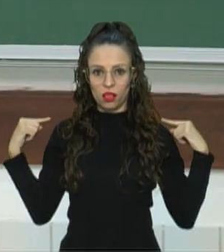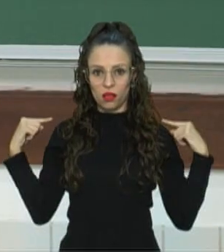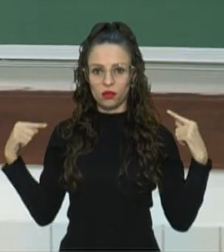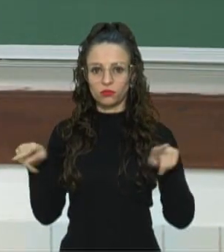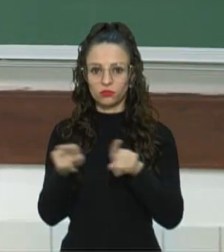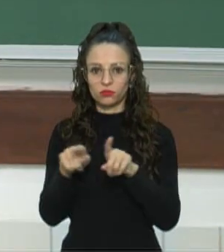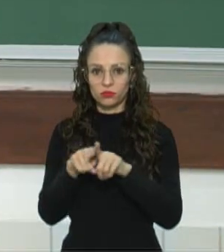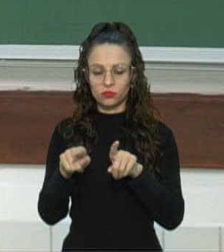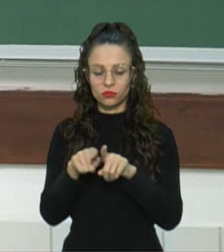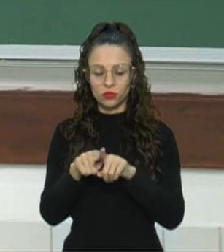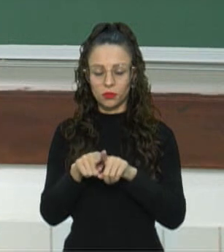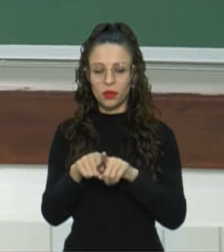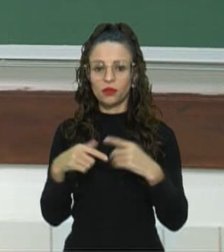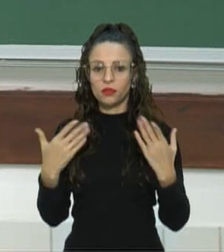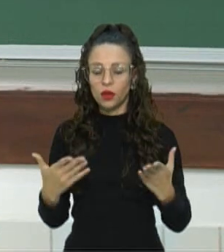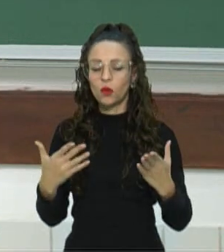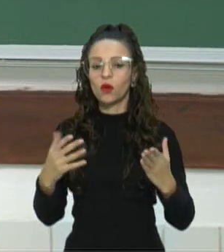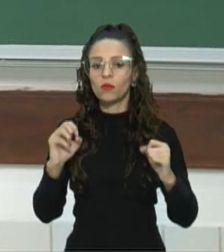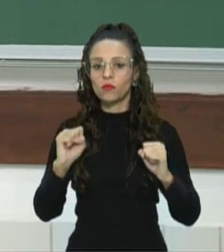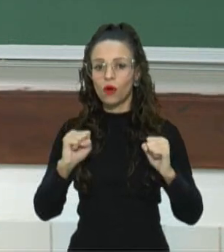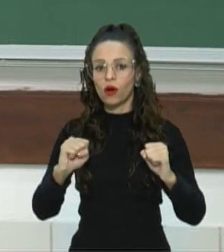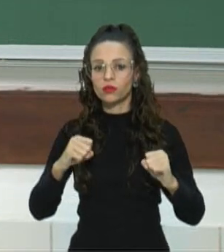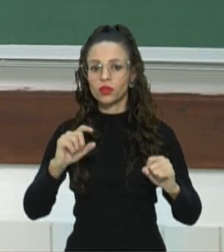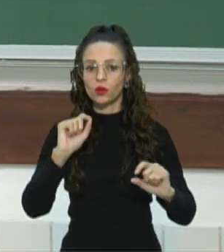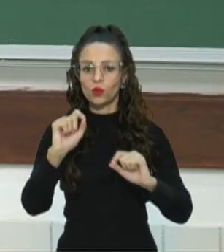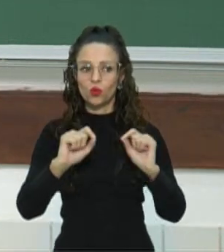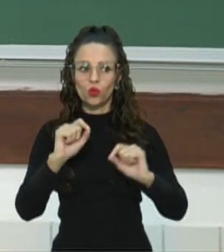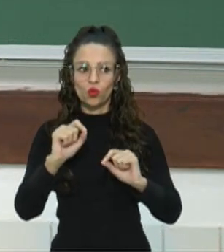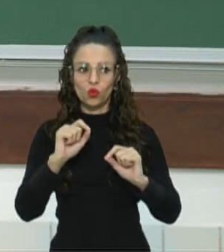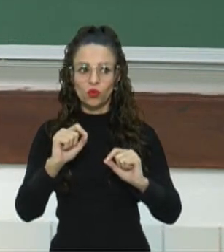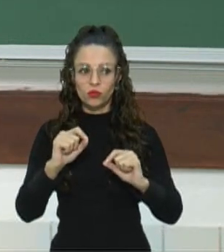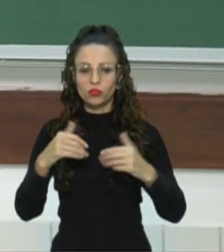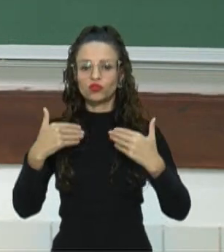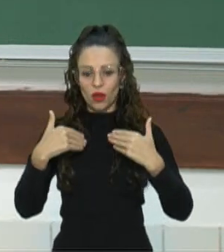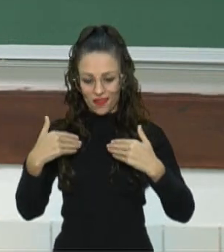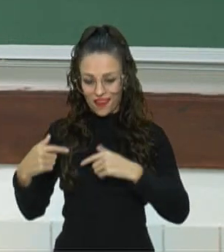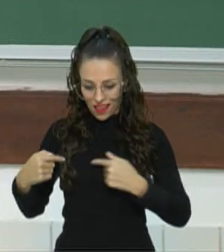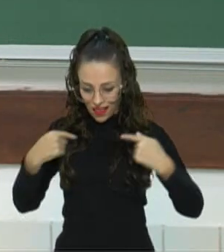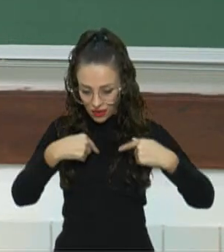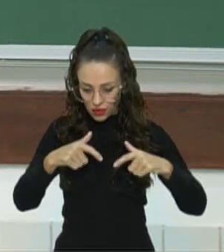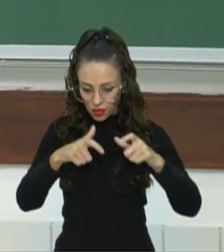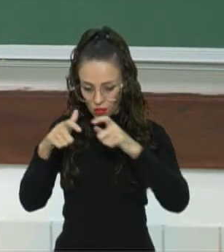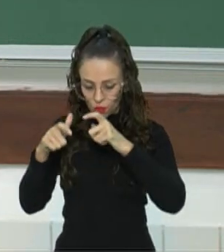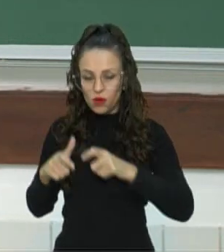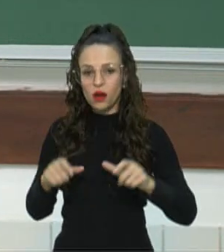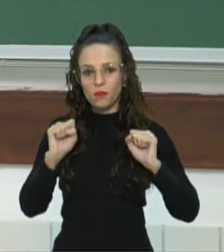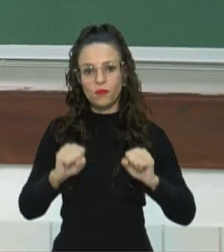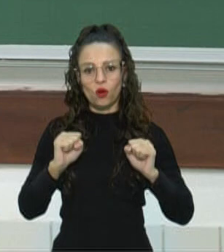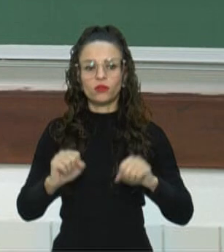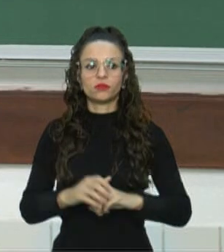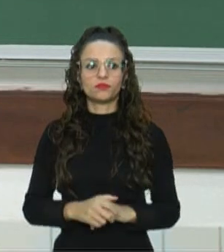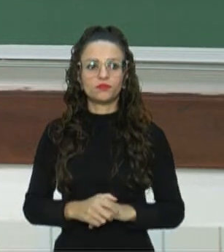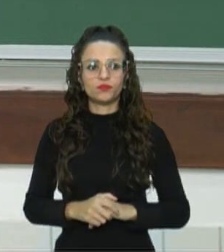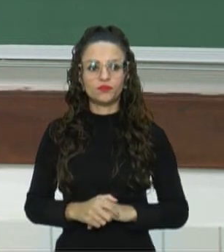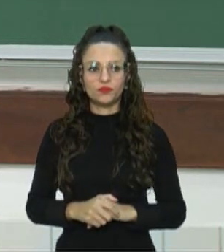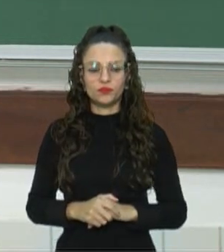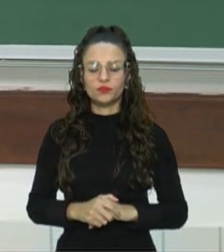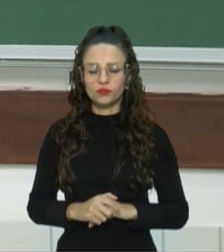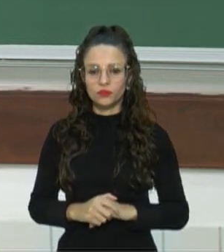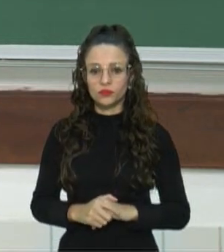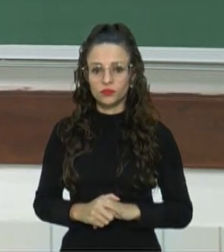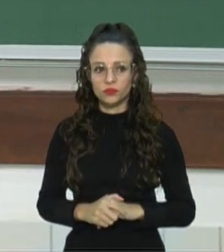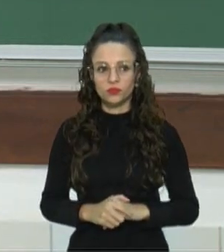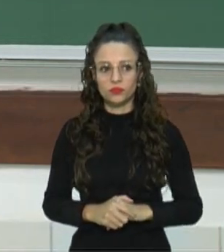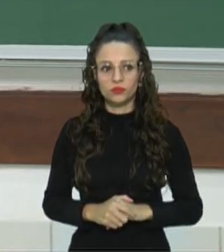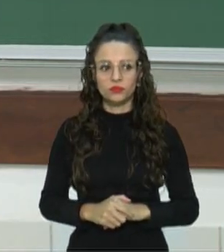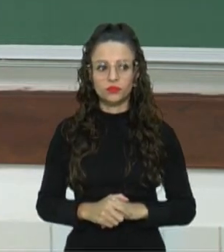laterais também, né? Então os golpes podem ser dados nessas regiões, né, que tem a proteção. Aqui, na proteção